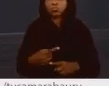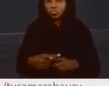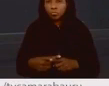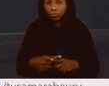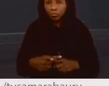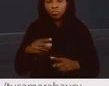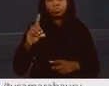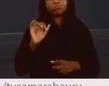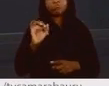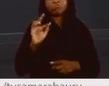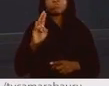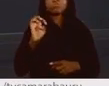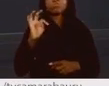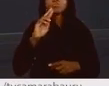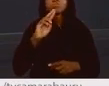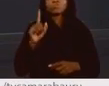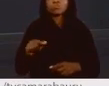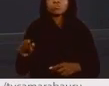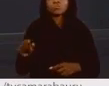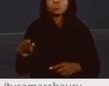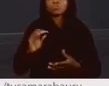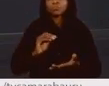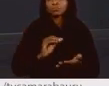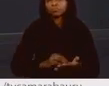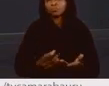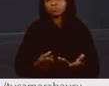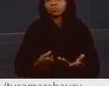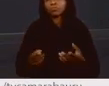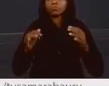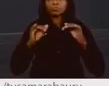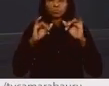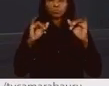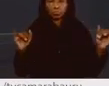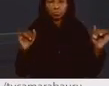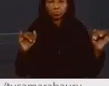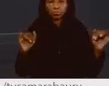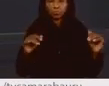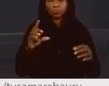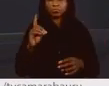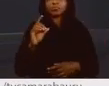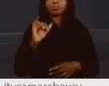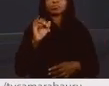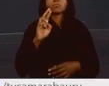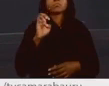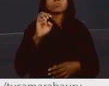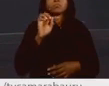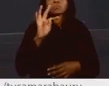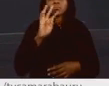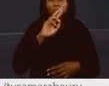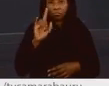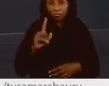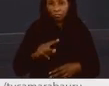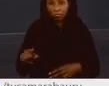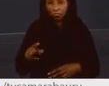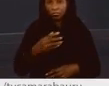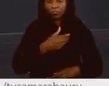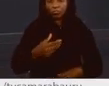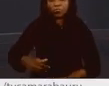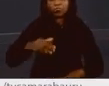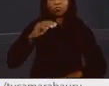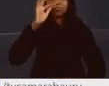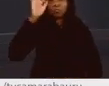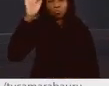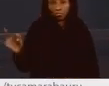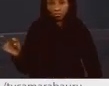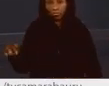senhores, olha o que foi a diretriz do governo federal. Fica autorizada, em caráter excepcional,